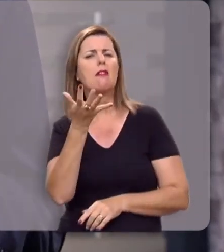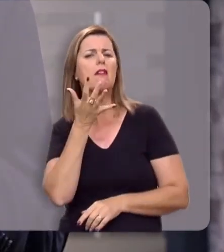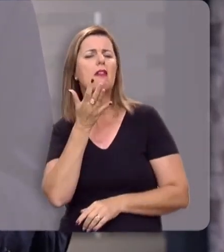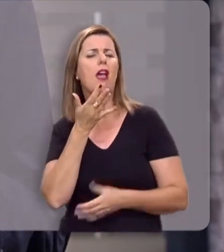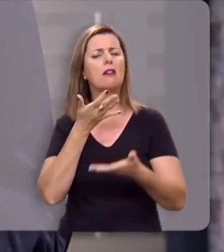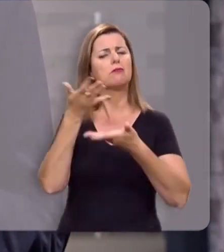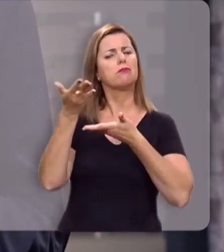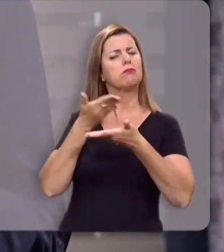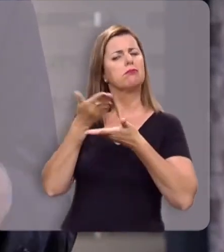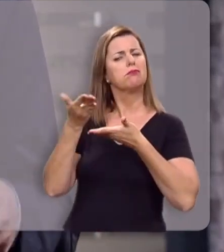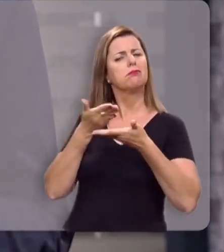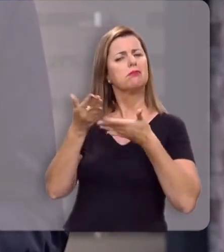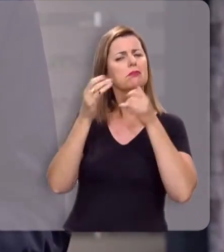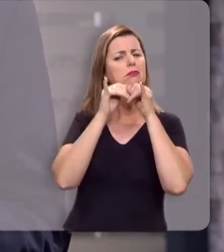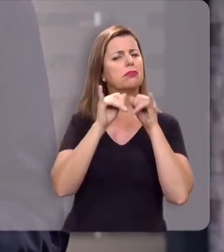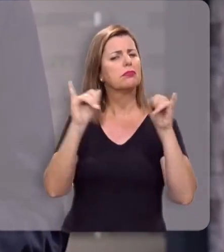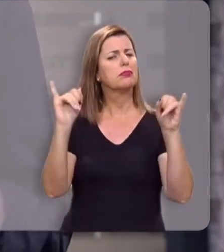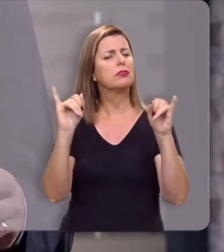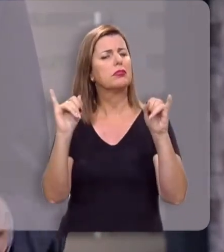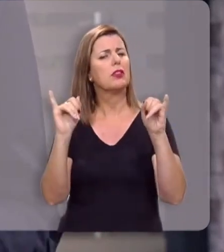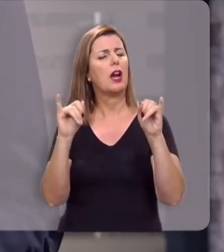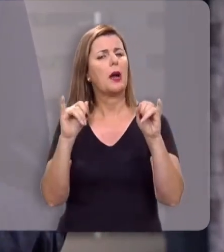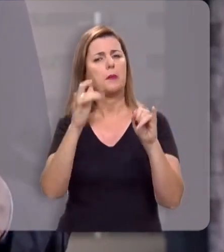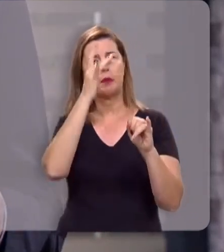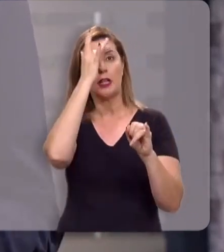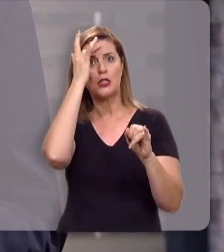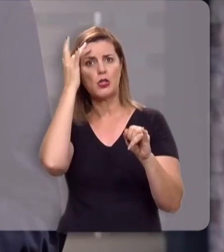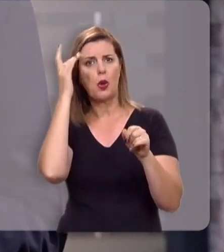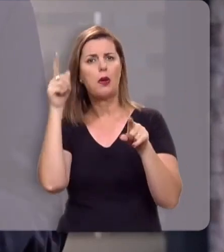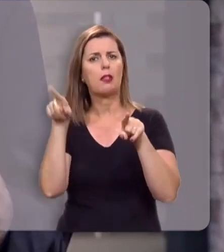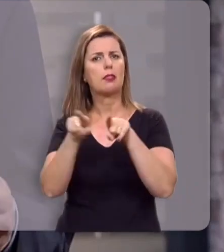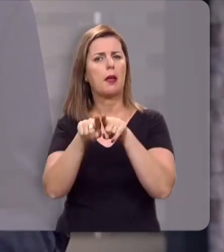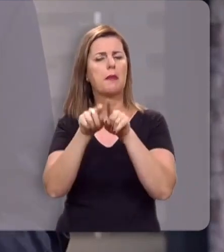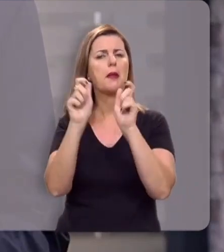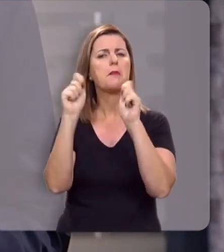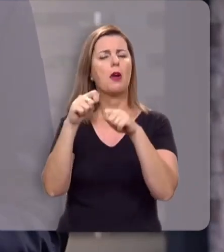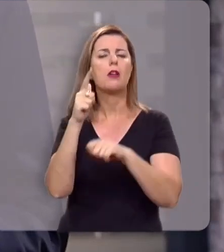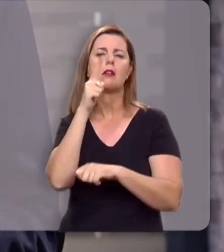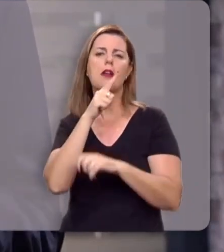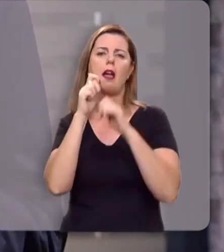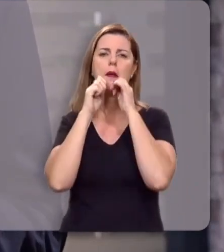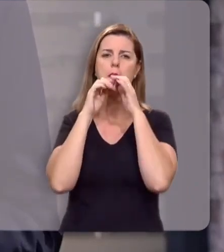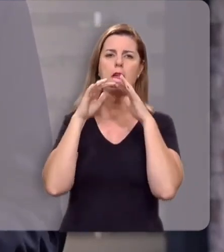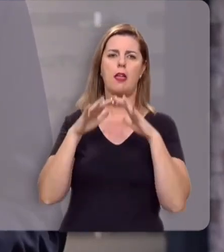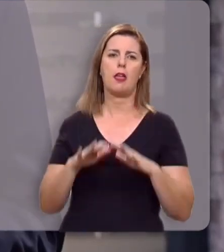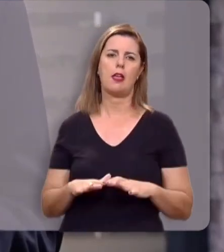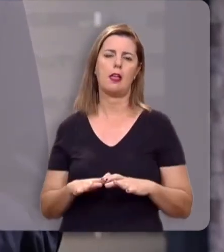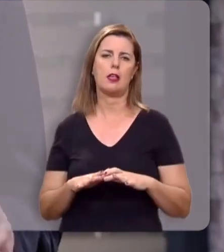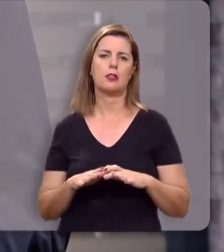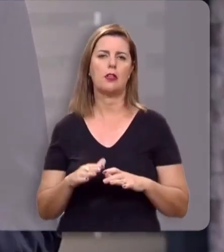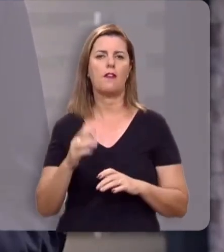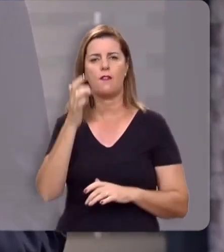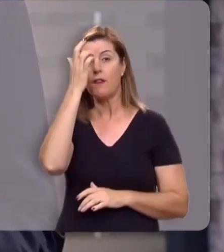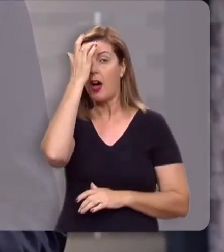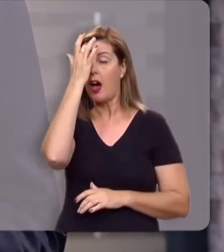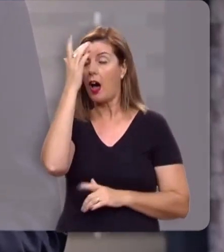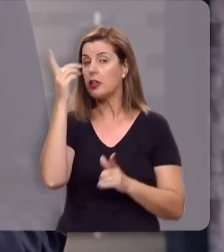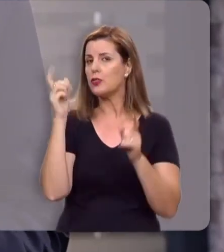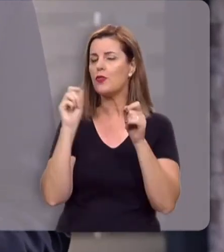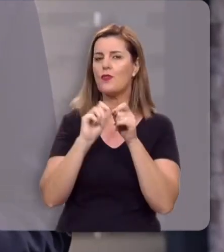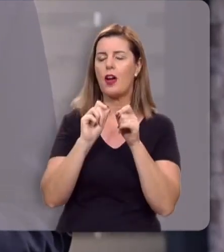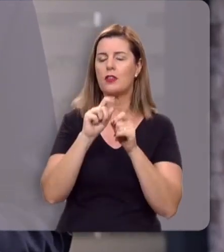quer compartilhar o programa de hoje para que outras pessoas possam ser igualmente abençoadas, é muito fácil de